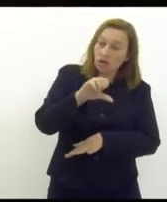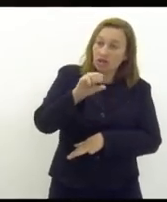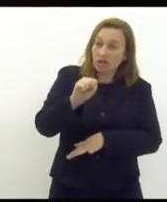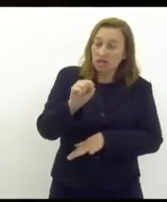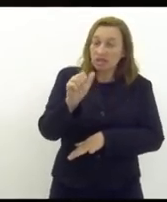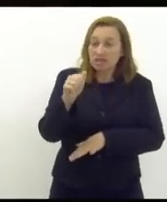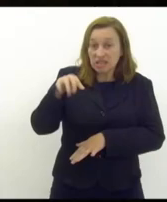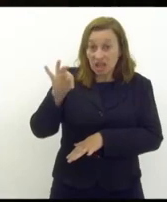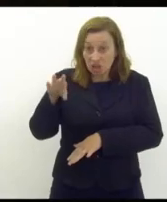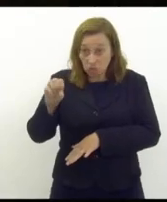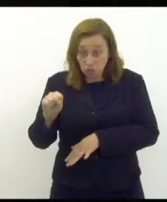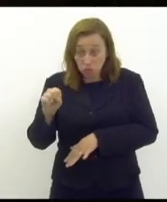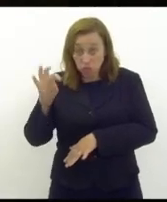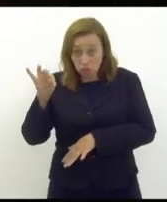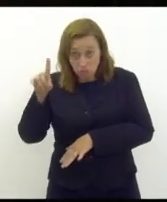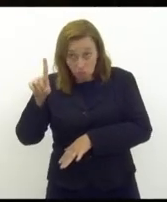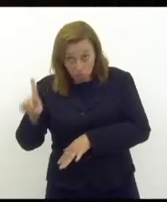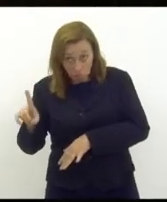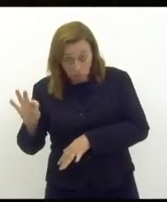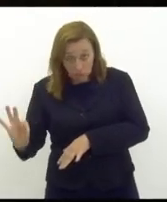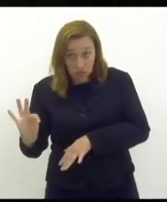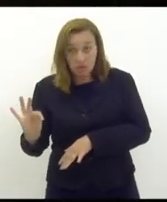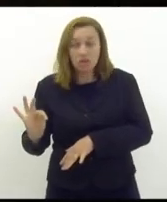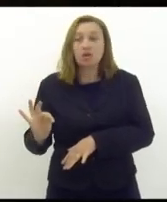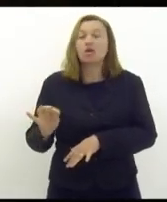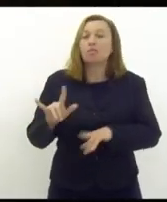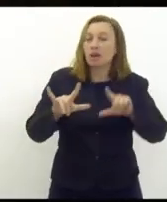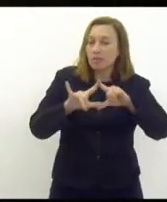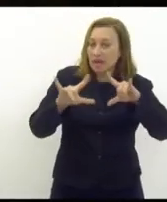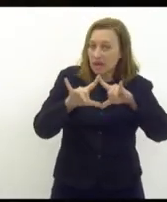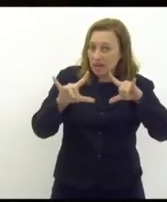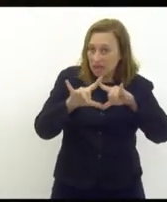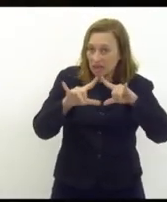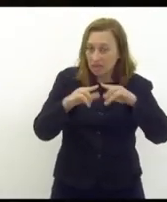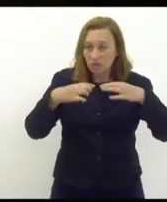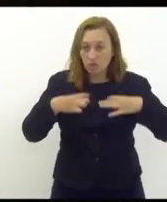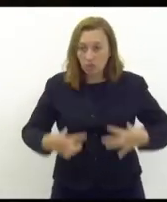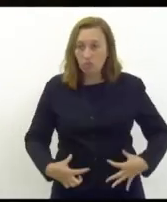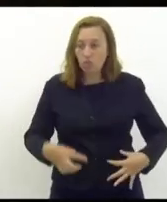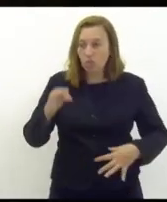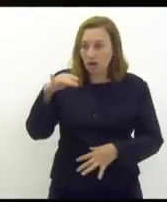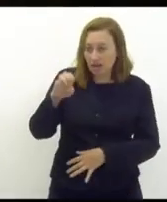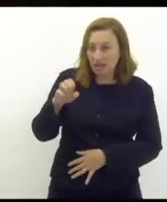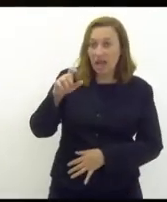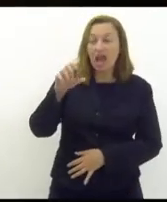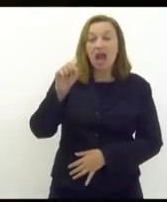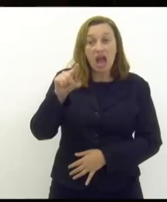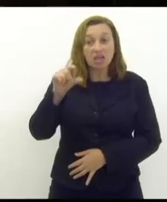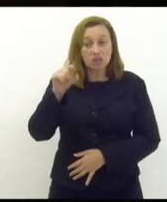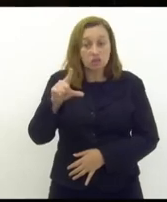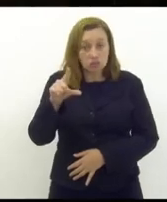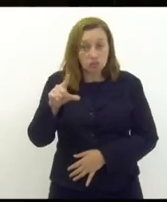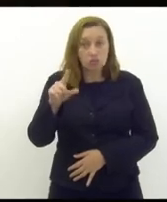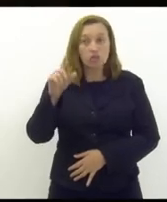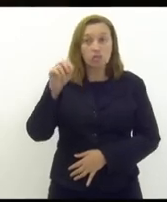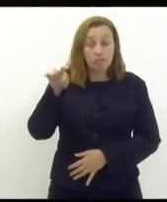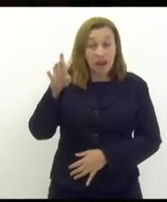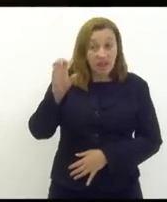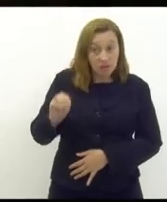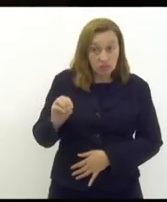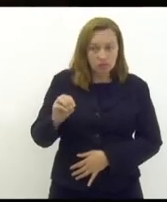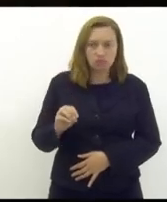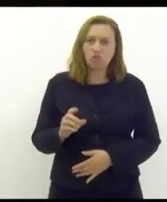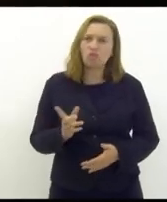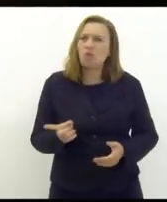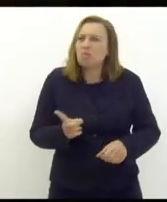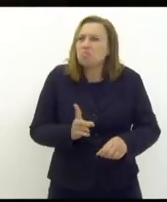essa milícia do colete azul do prefeito Eduardo Paes e do secretário Breno Carnevalli não vou exaurir o tempo